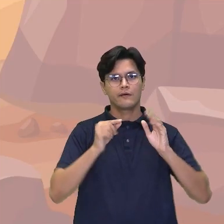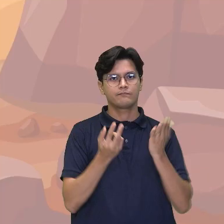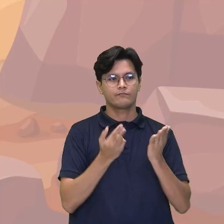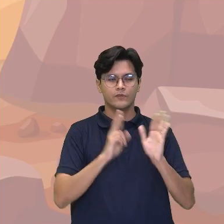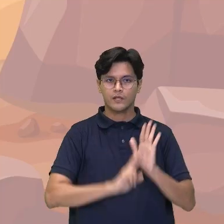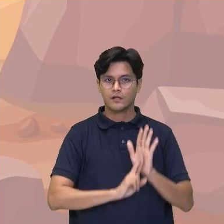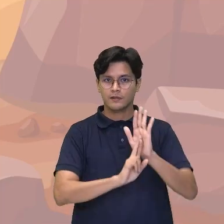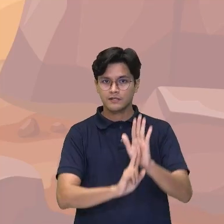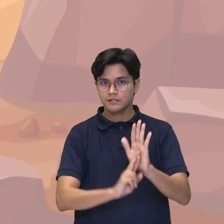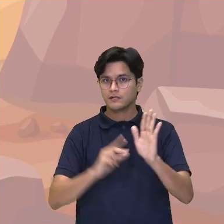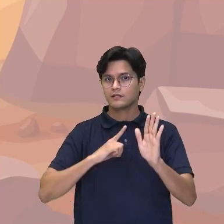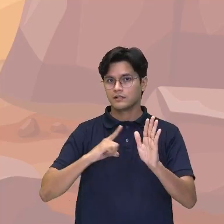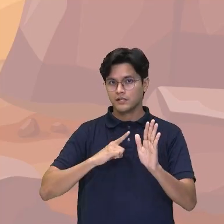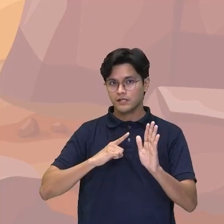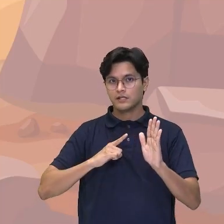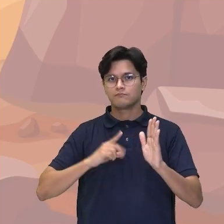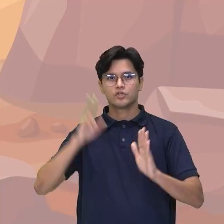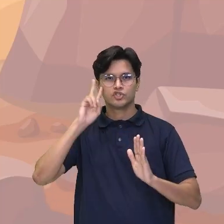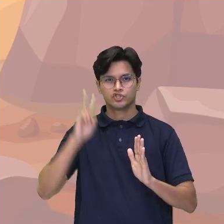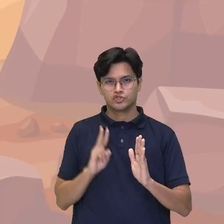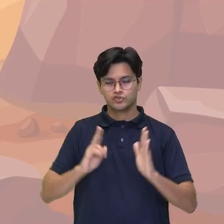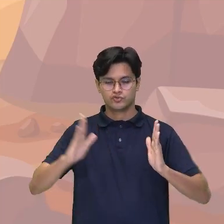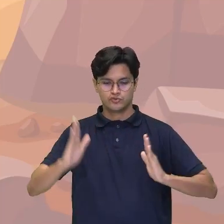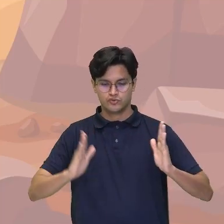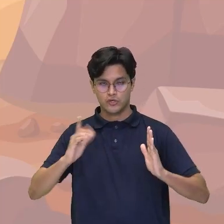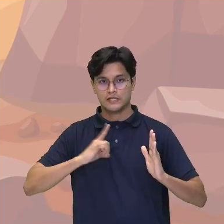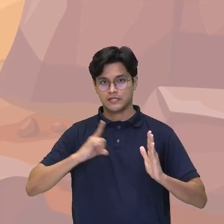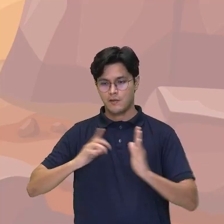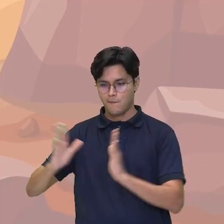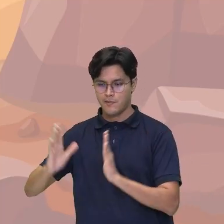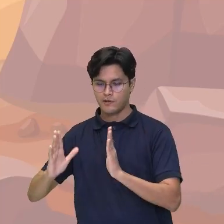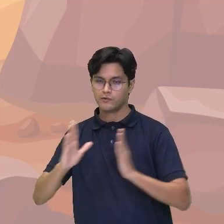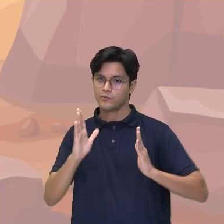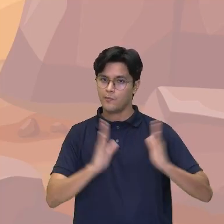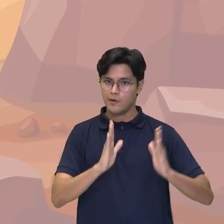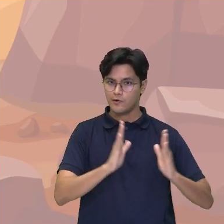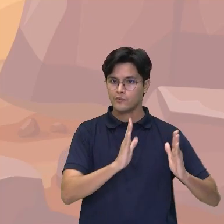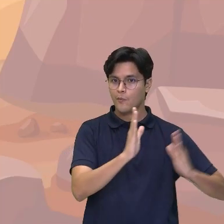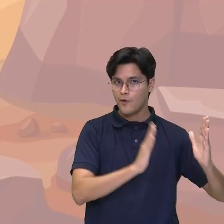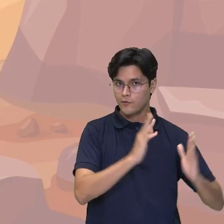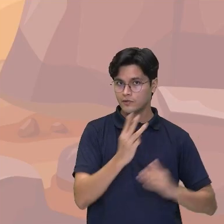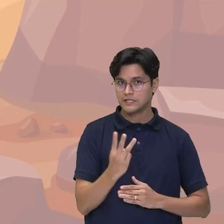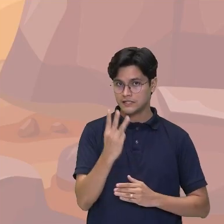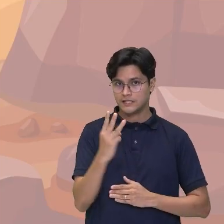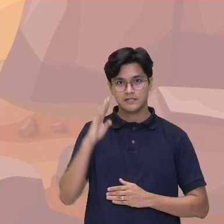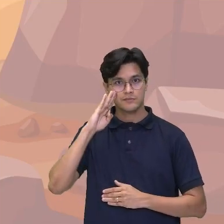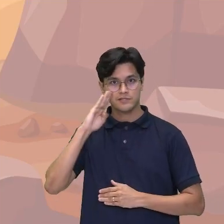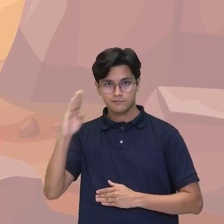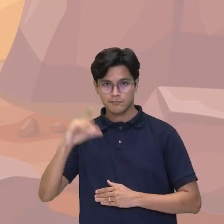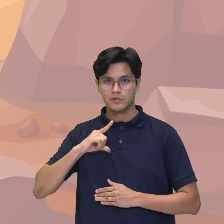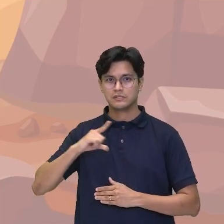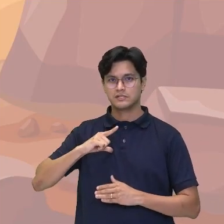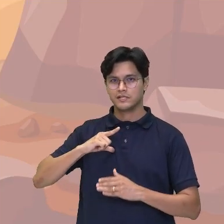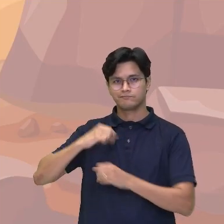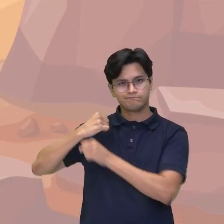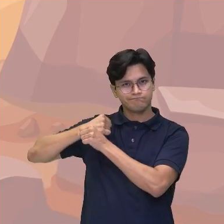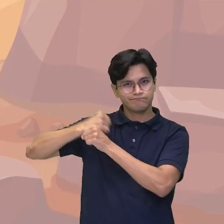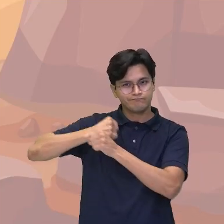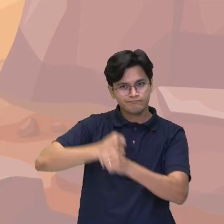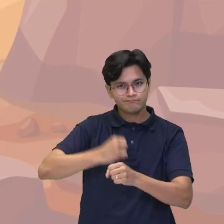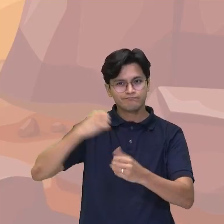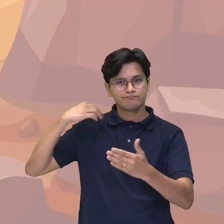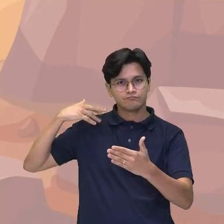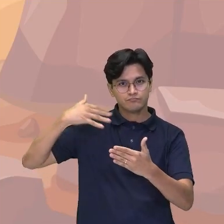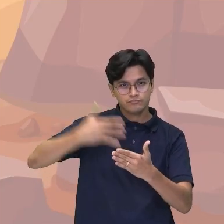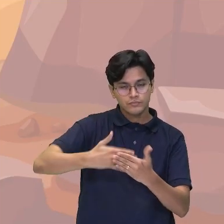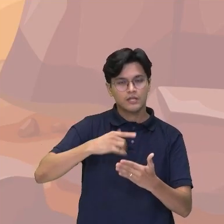grandes períodos, tá? Que levaram milhares e milhares de anos. Então, aqui nós temos o